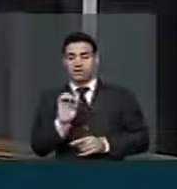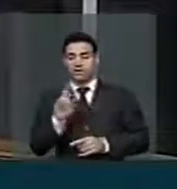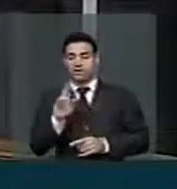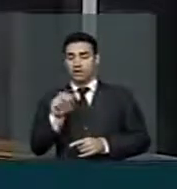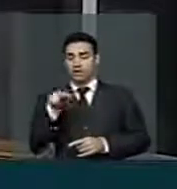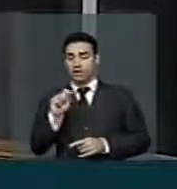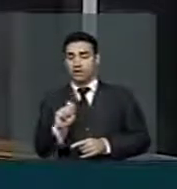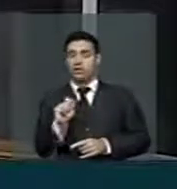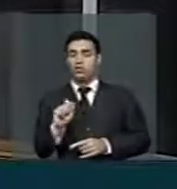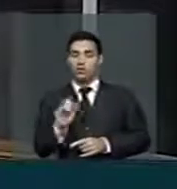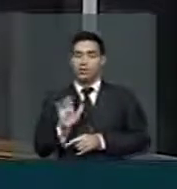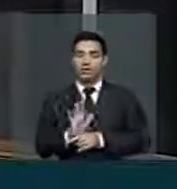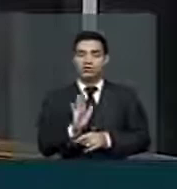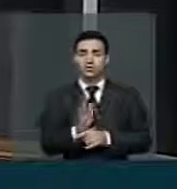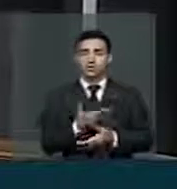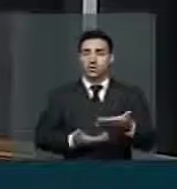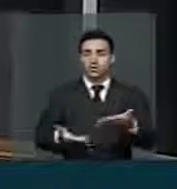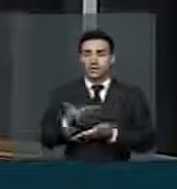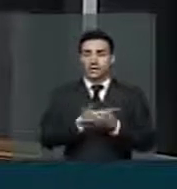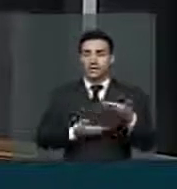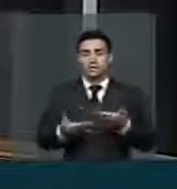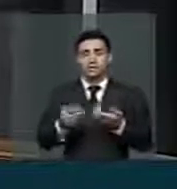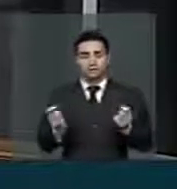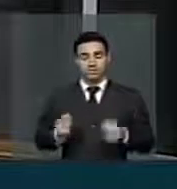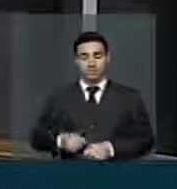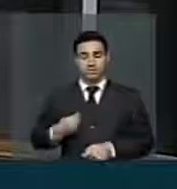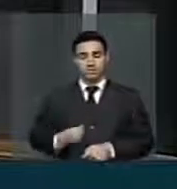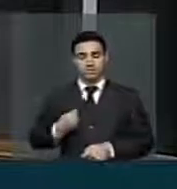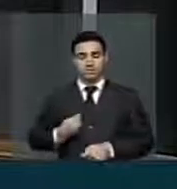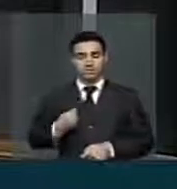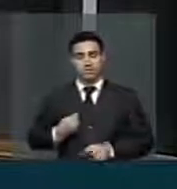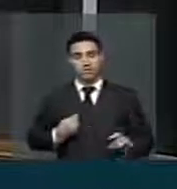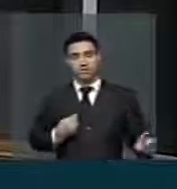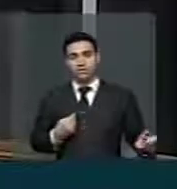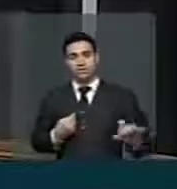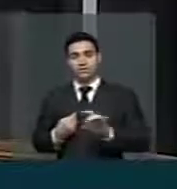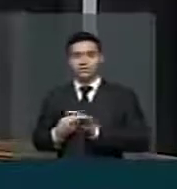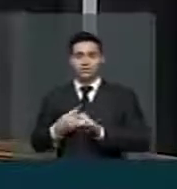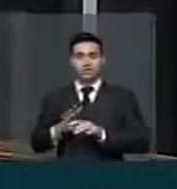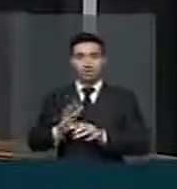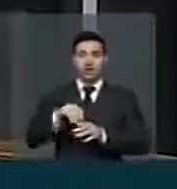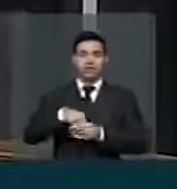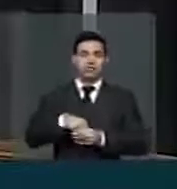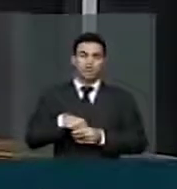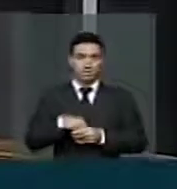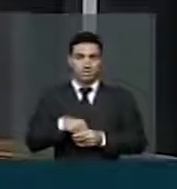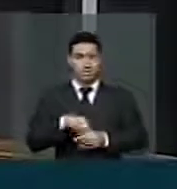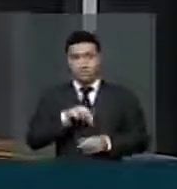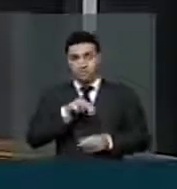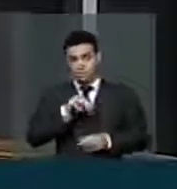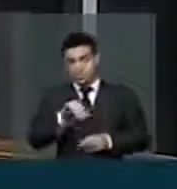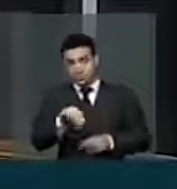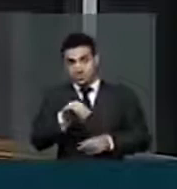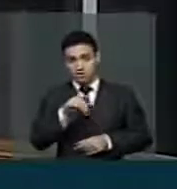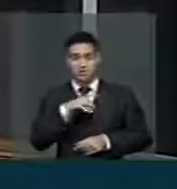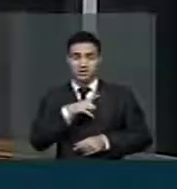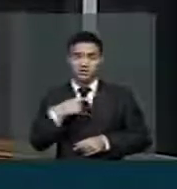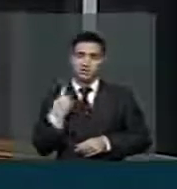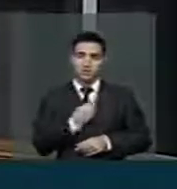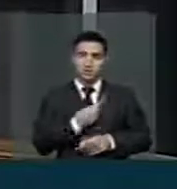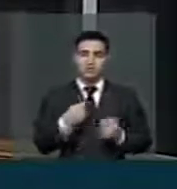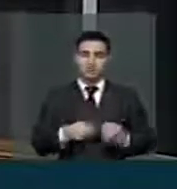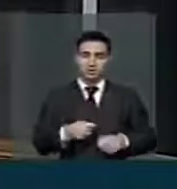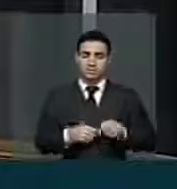de solidariedade esteja presente em cada um de nós. Se por um lado precisamos de medidas mais